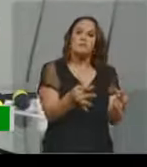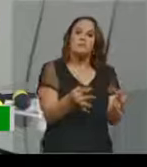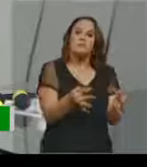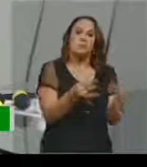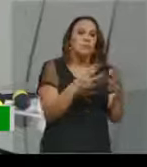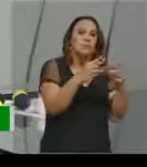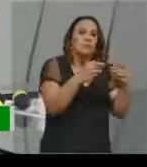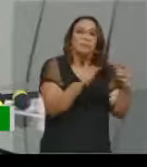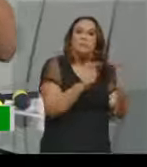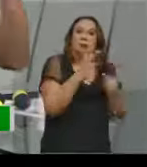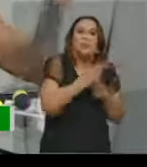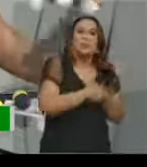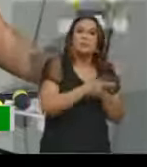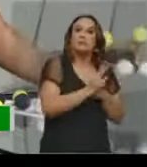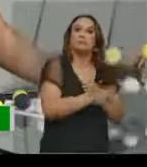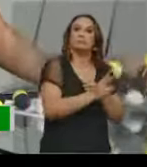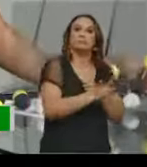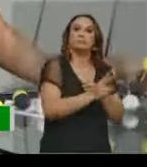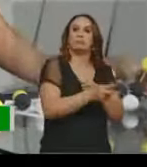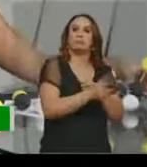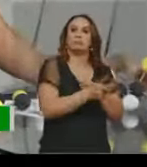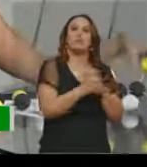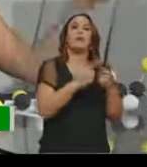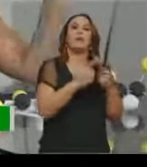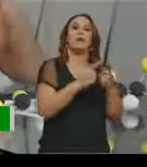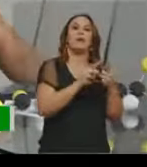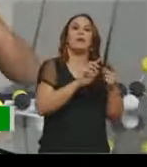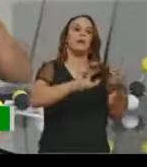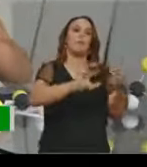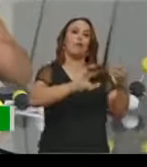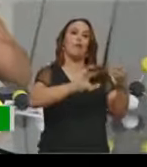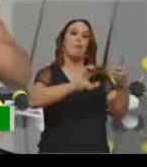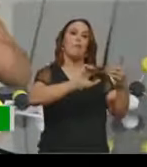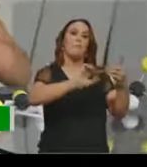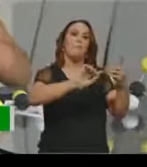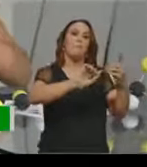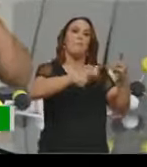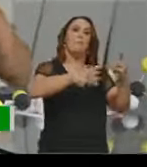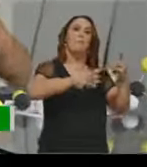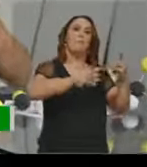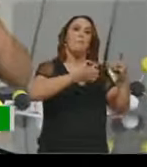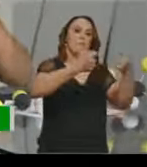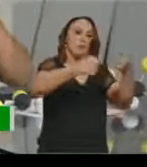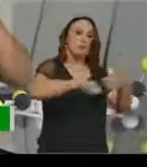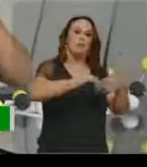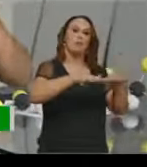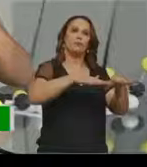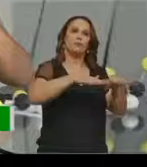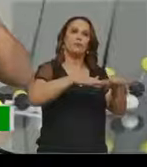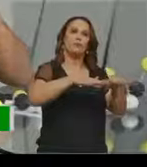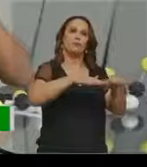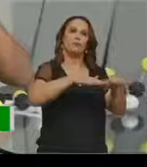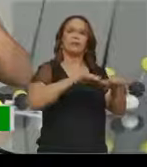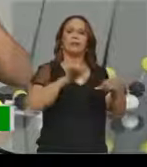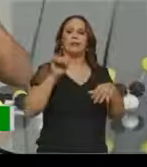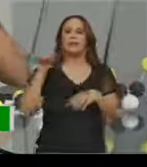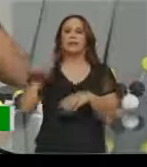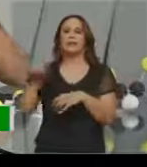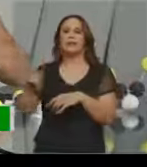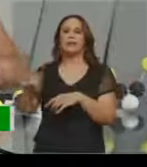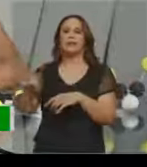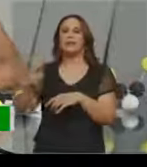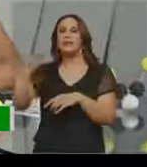dessa rotação. Então, a barreira rotacional é isso, é quando eu tenho essas insaturações que impede que as moléculas